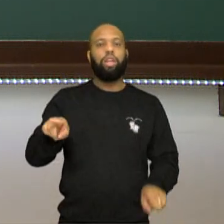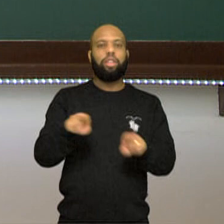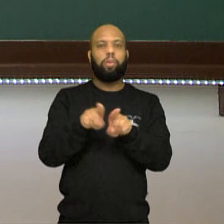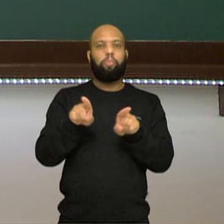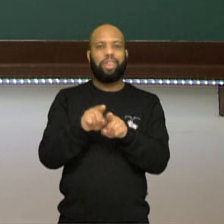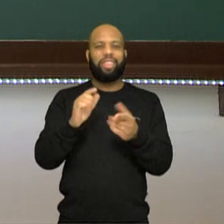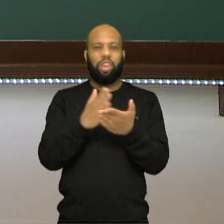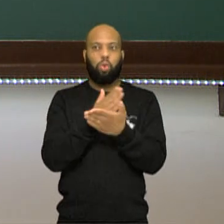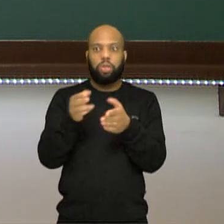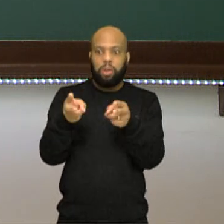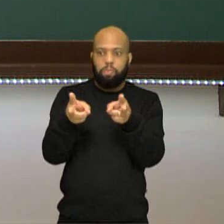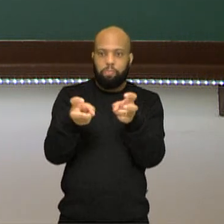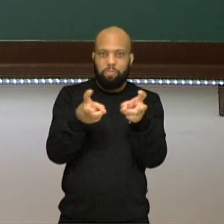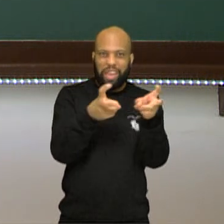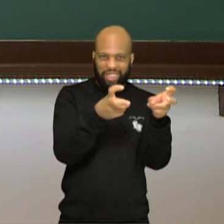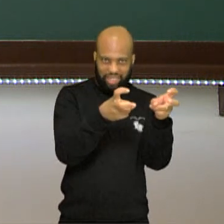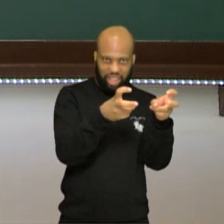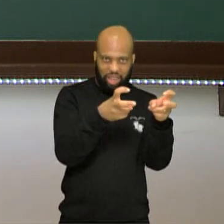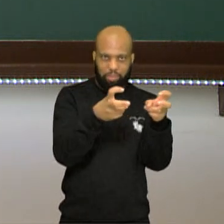sensores,